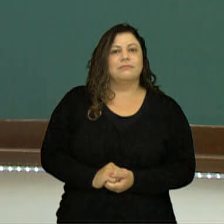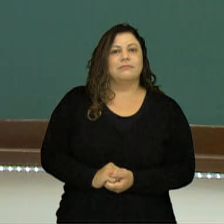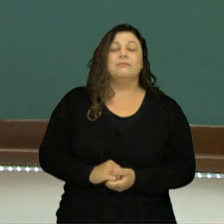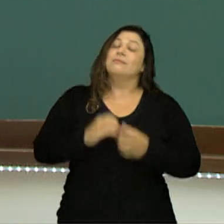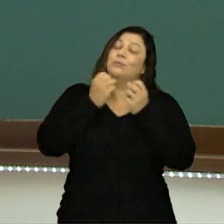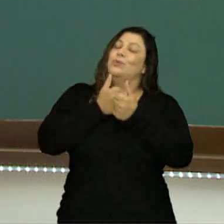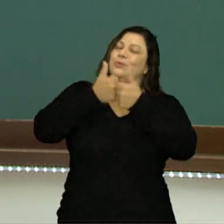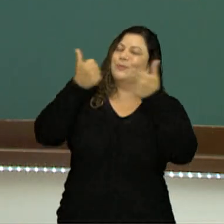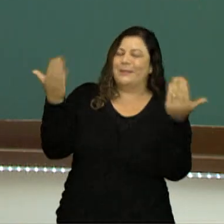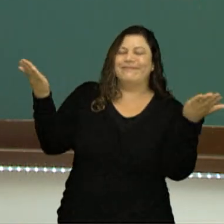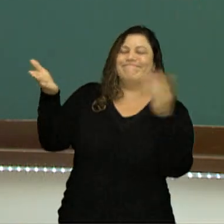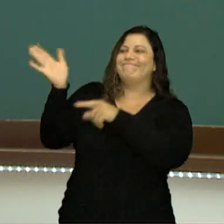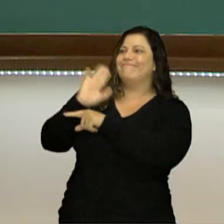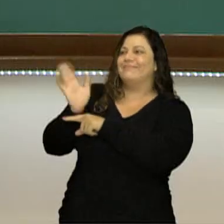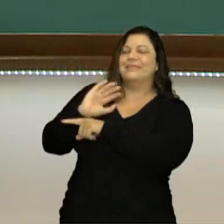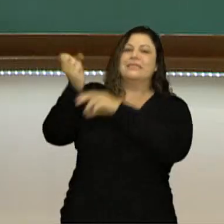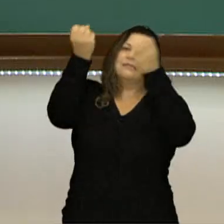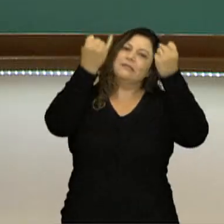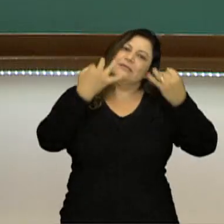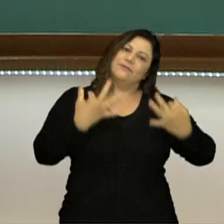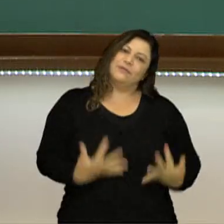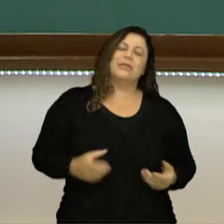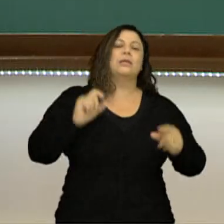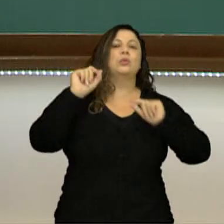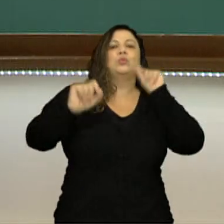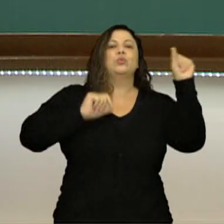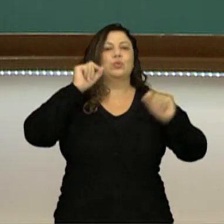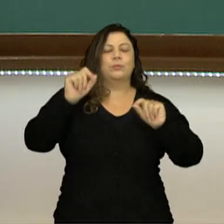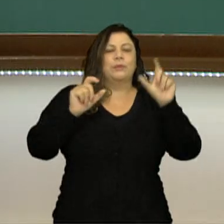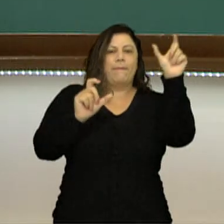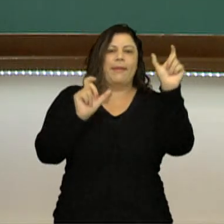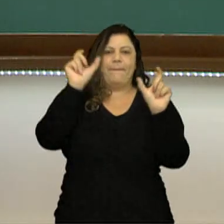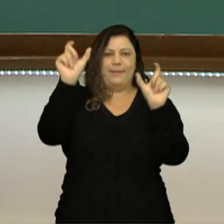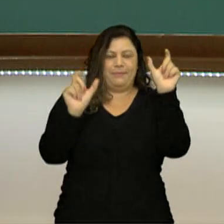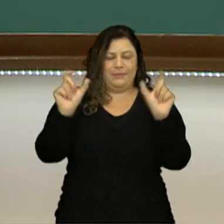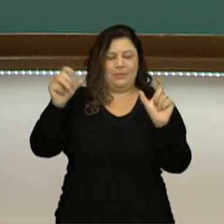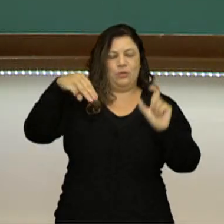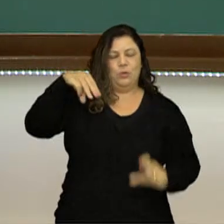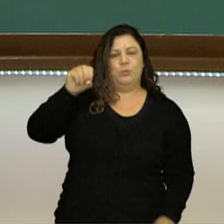Muito bem. Neste vídeo, nós falamos sobre as partes do monômio